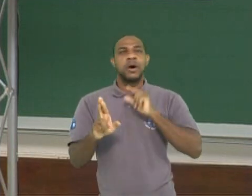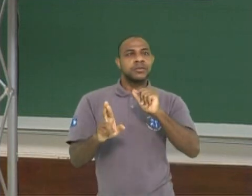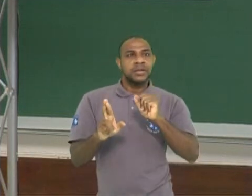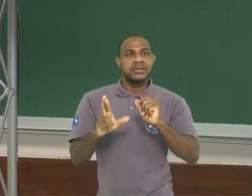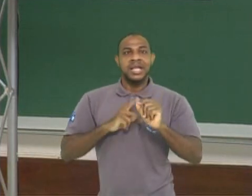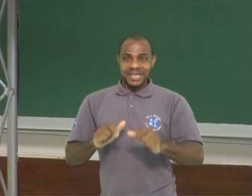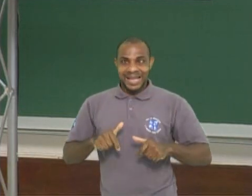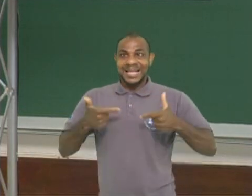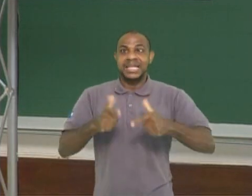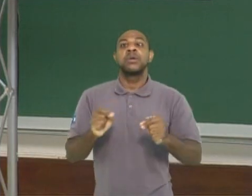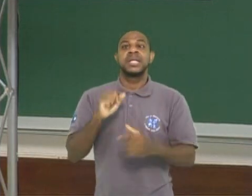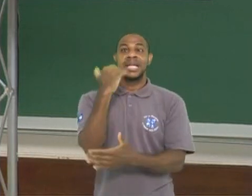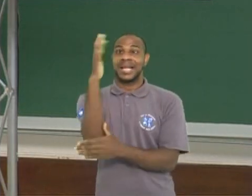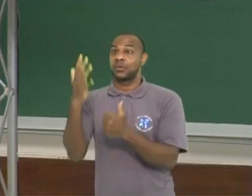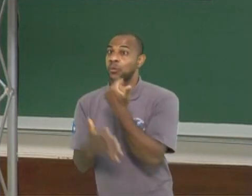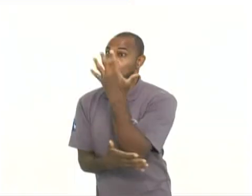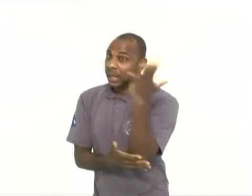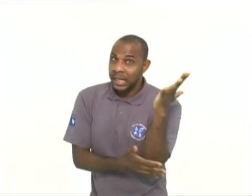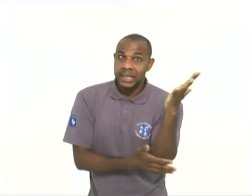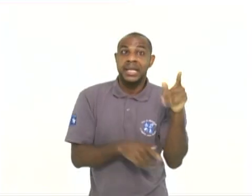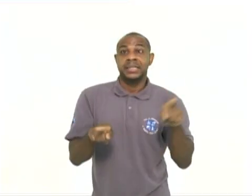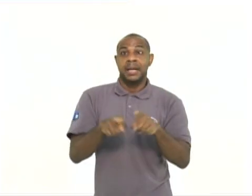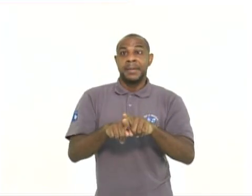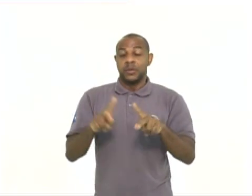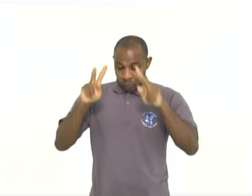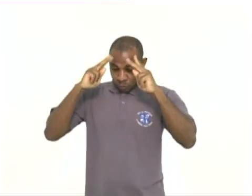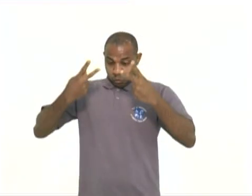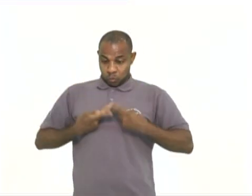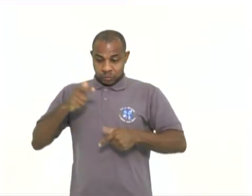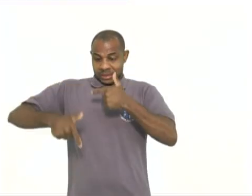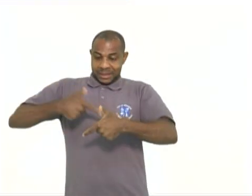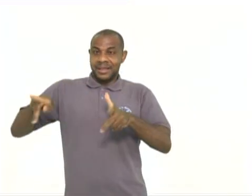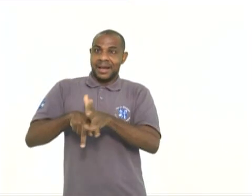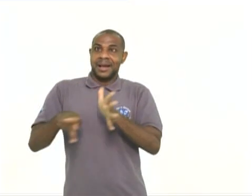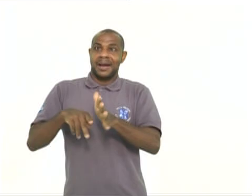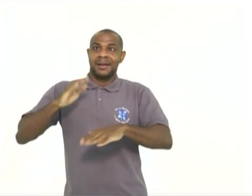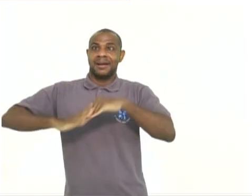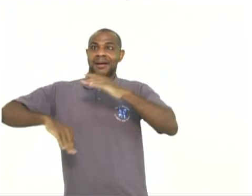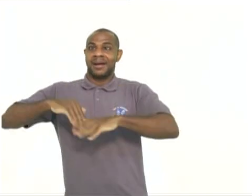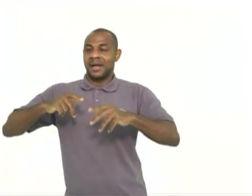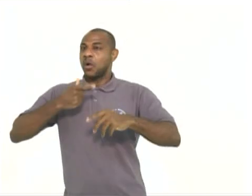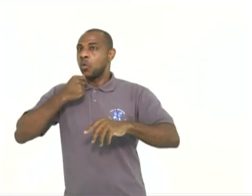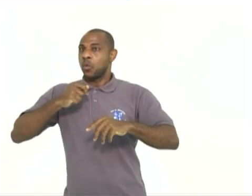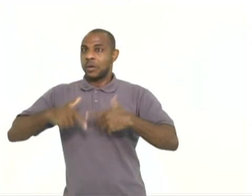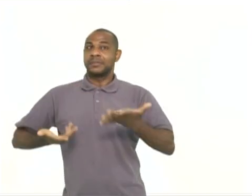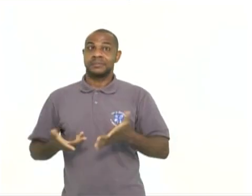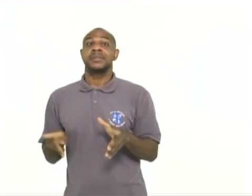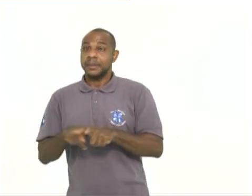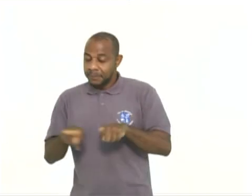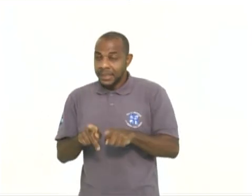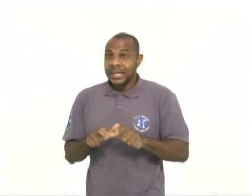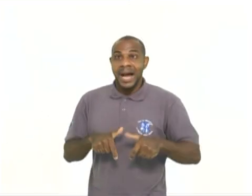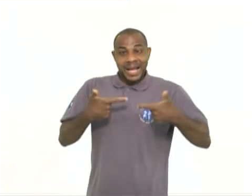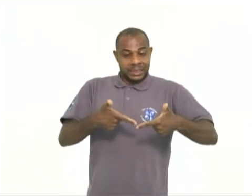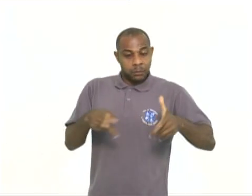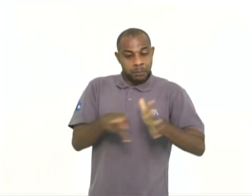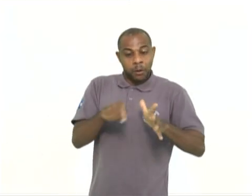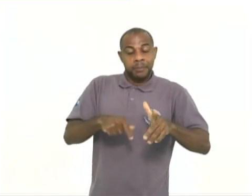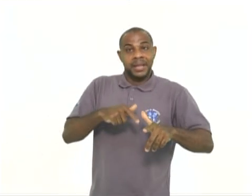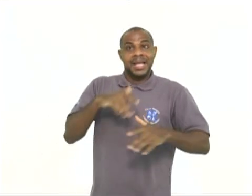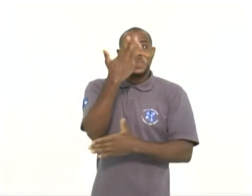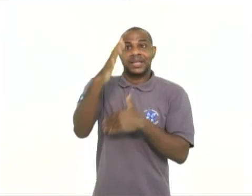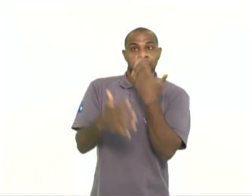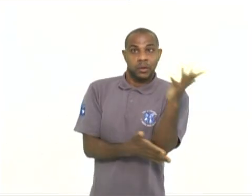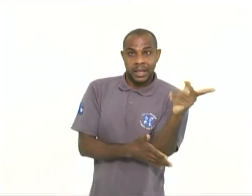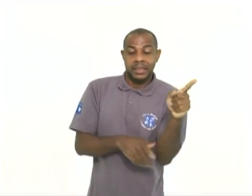da ação da natureza e do trabalho humano. Então, é a ação da própria natureza sobre si e